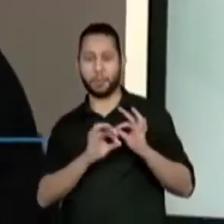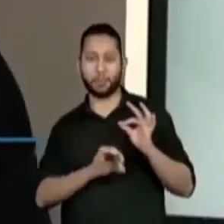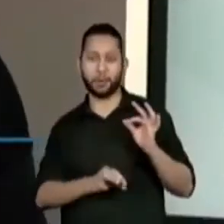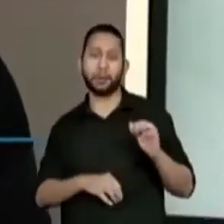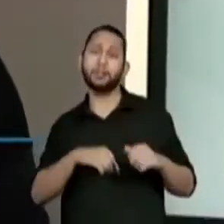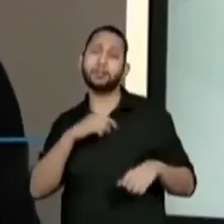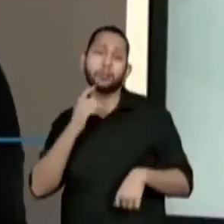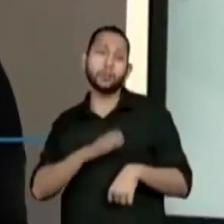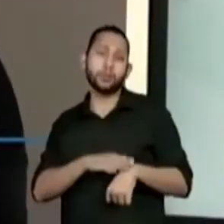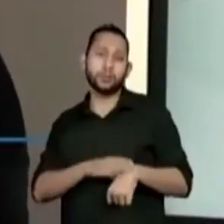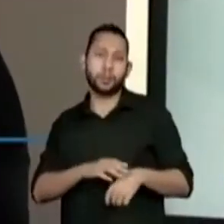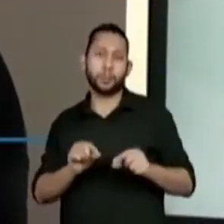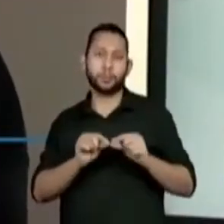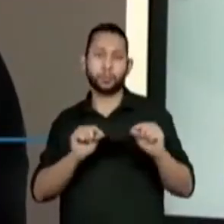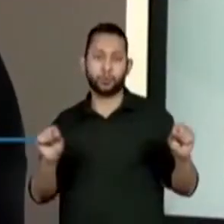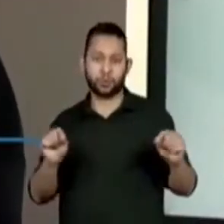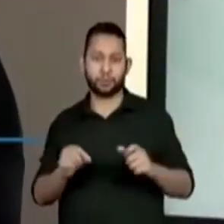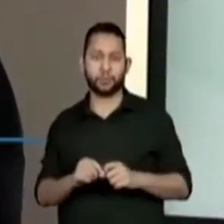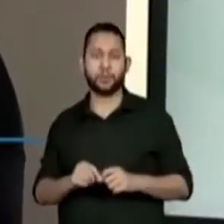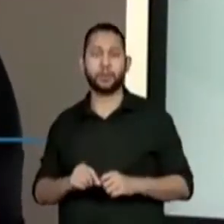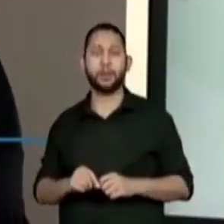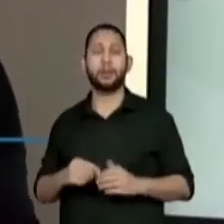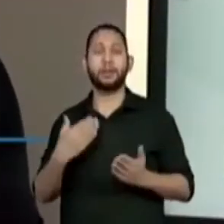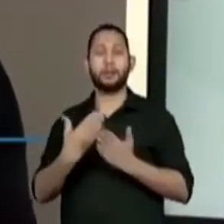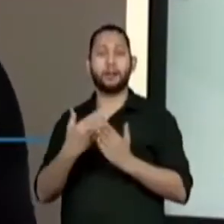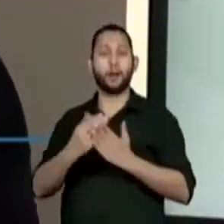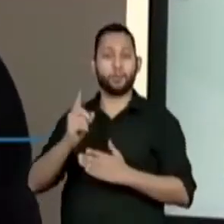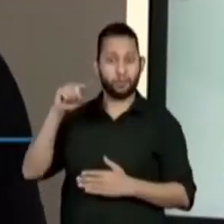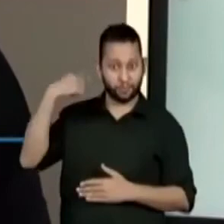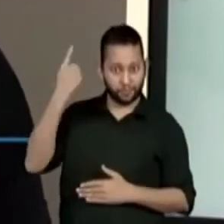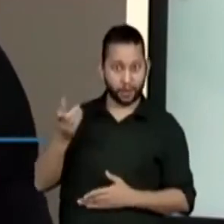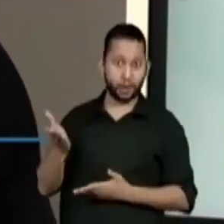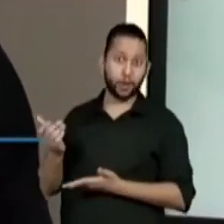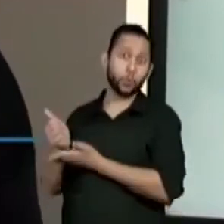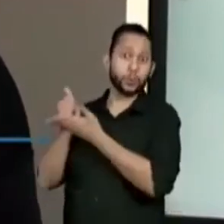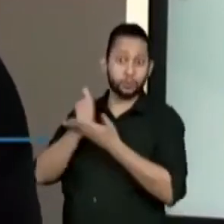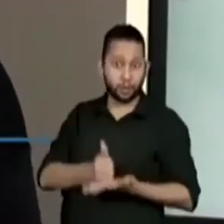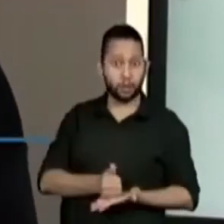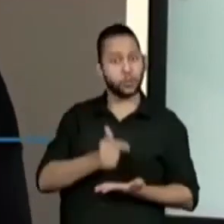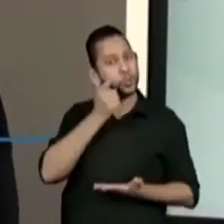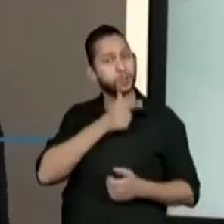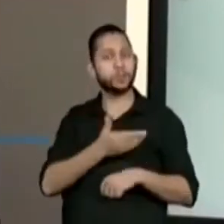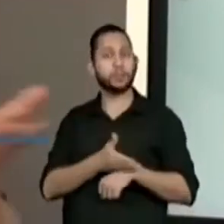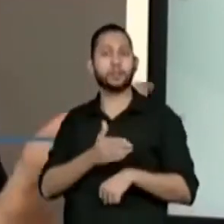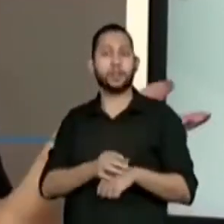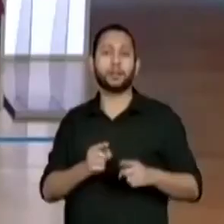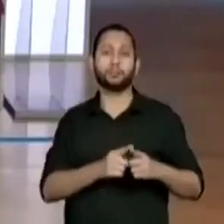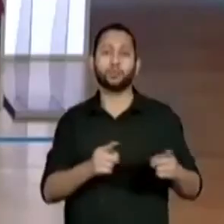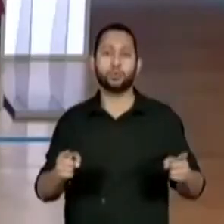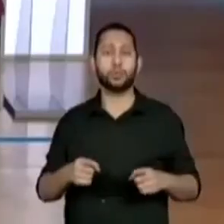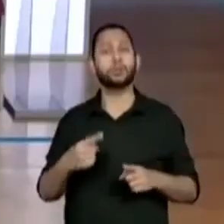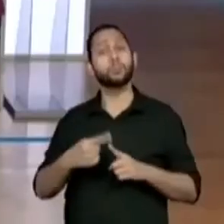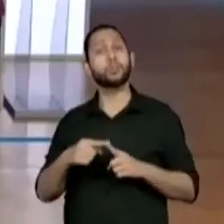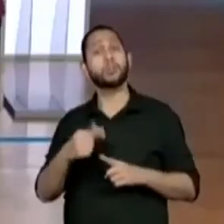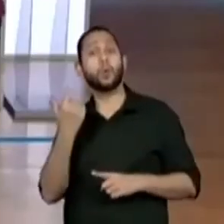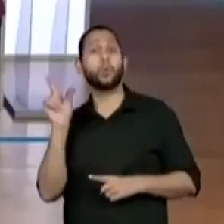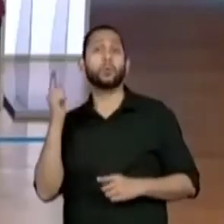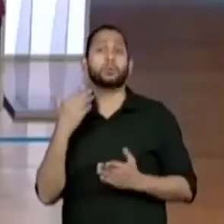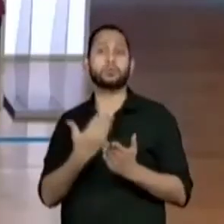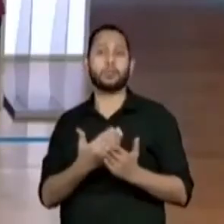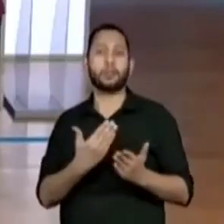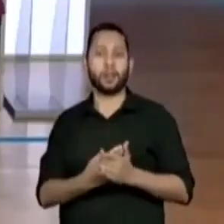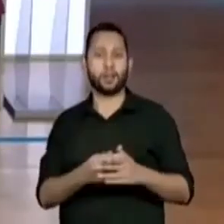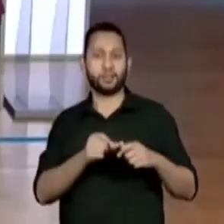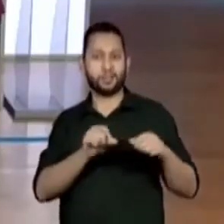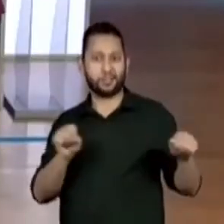deu para medir, mas eu juro que eu trago esses objetos em outras aulas para medir, certo? Que a gente vai ter outras aulas com a fita